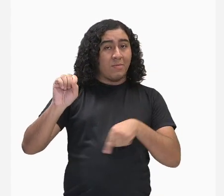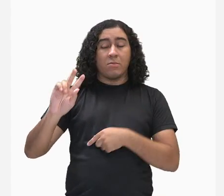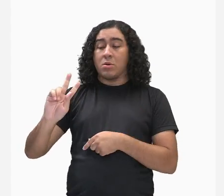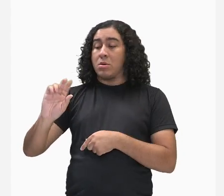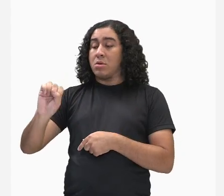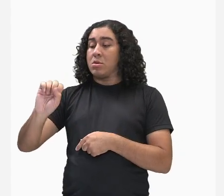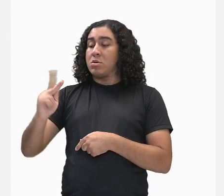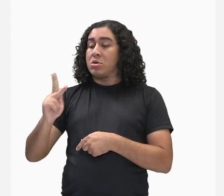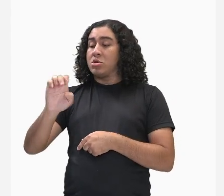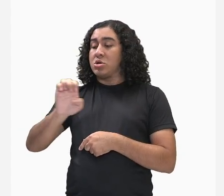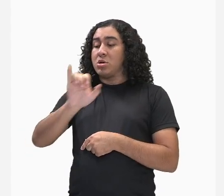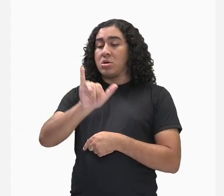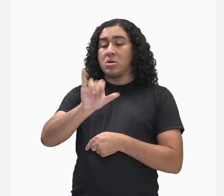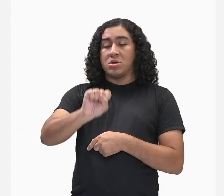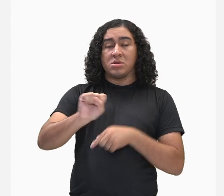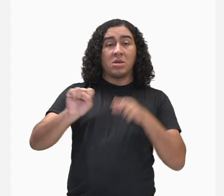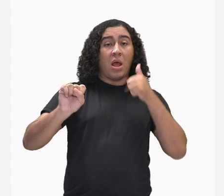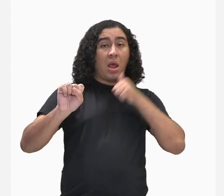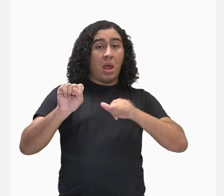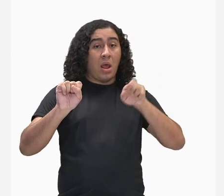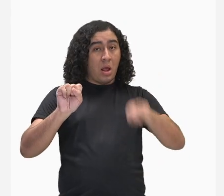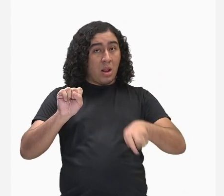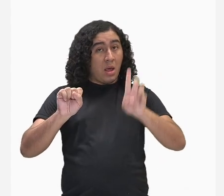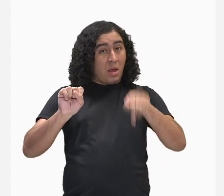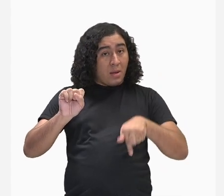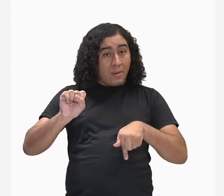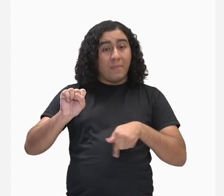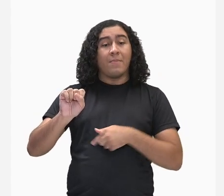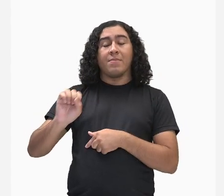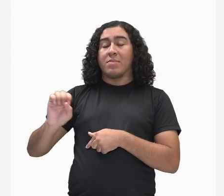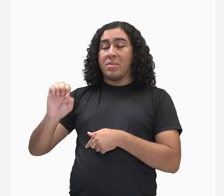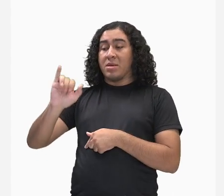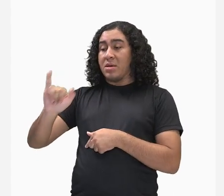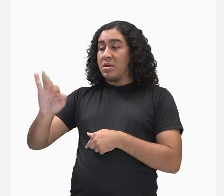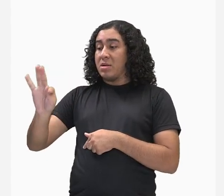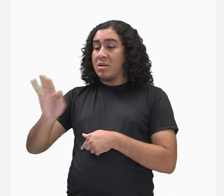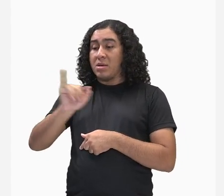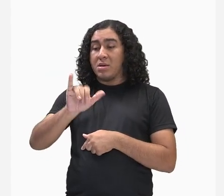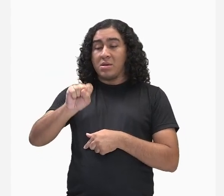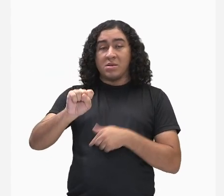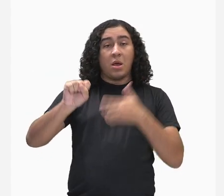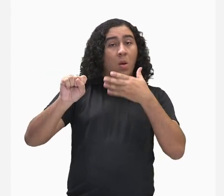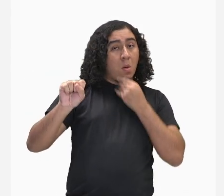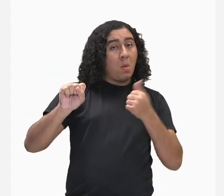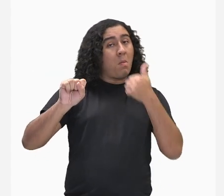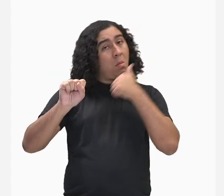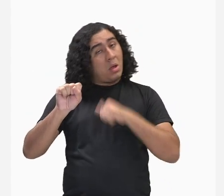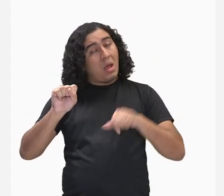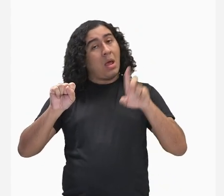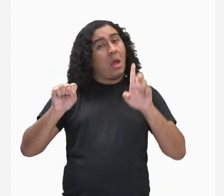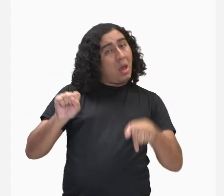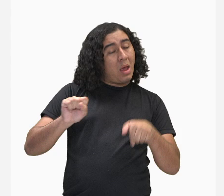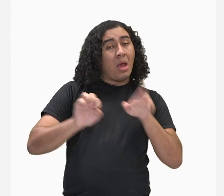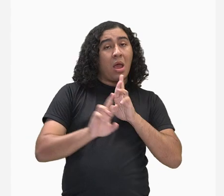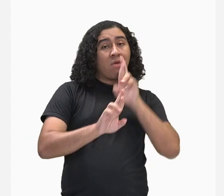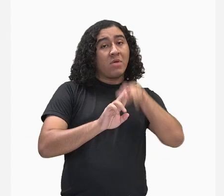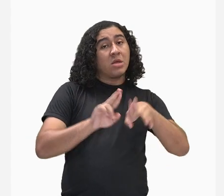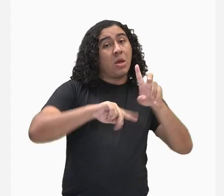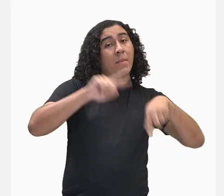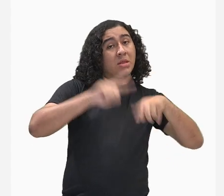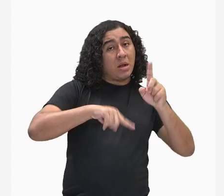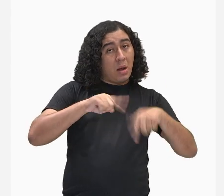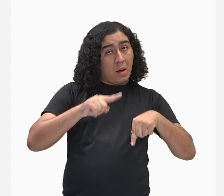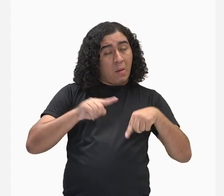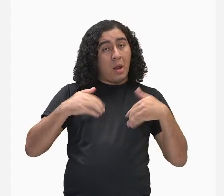is, ela é ou ela está. It is, ele é ou ele está ou ela está, só que para coisas,